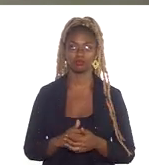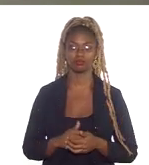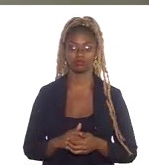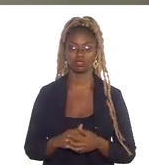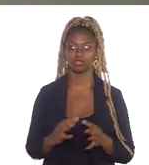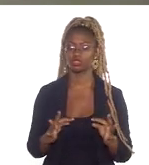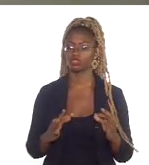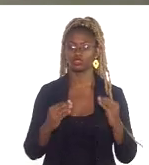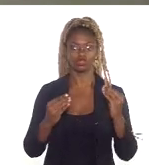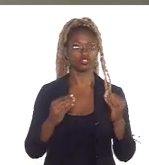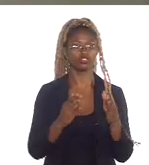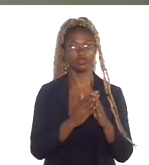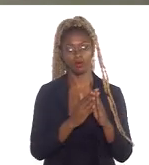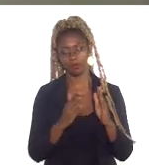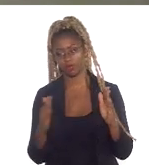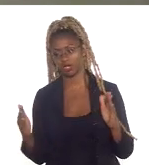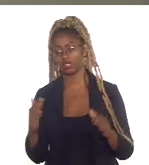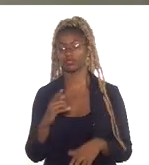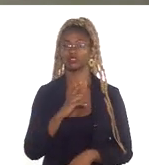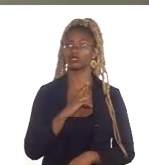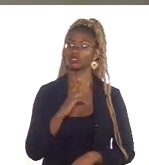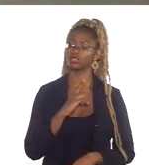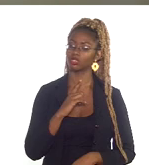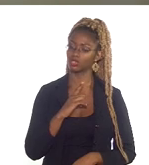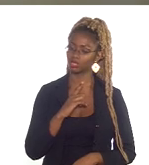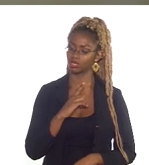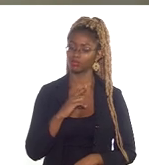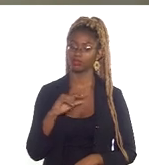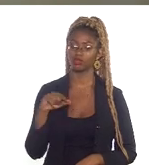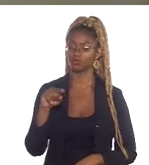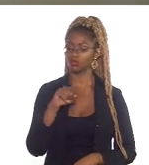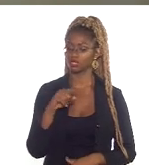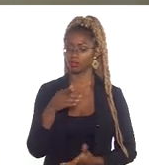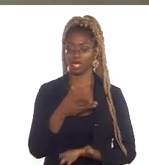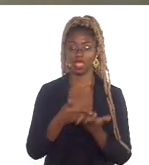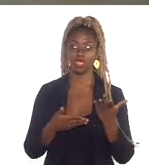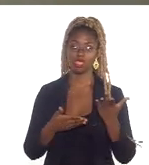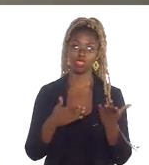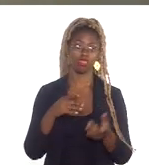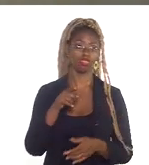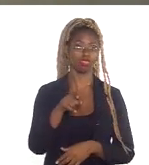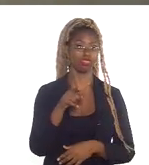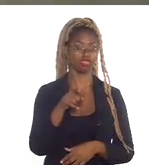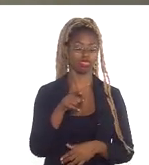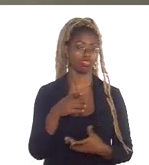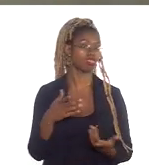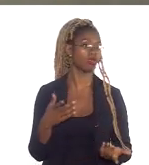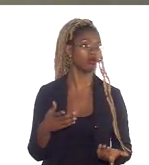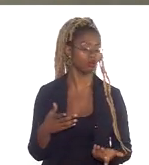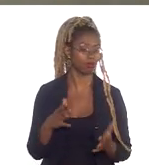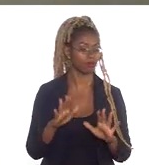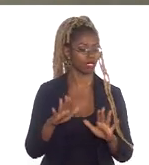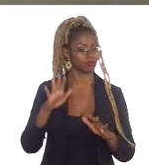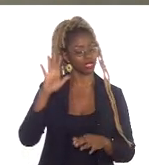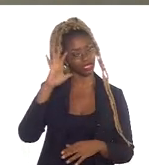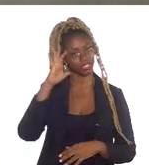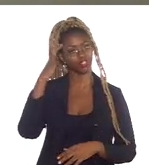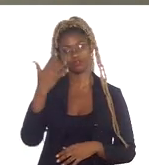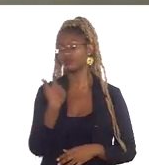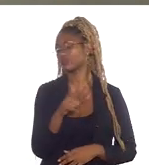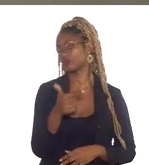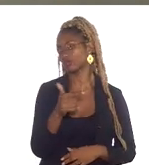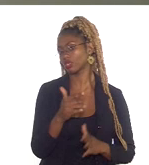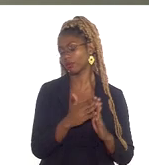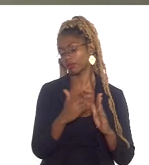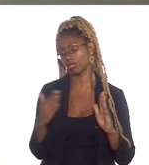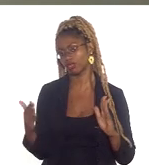tem prazo para você perder o objeto, mas para se decidir não tem prazo.